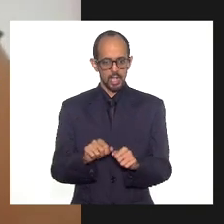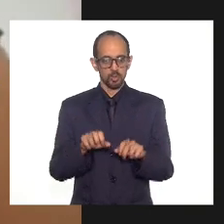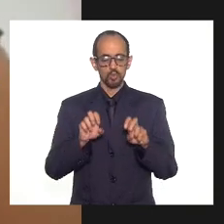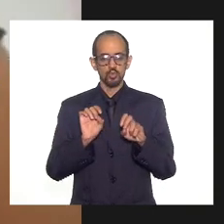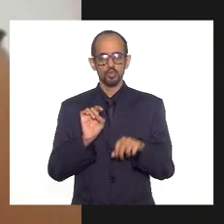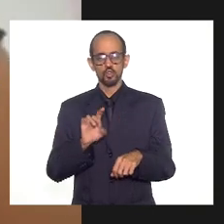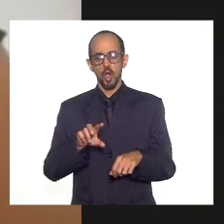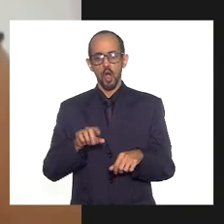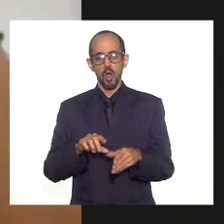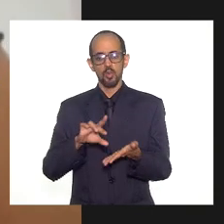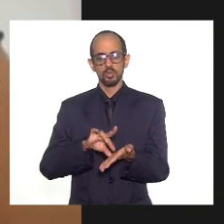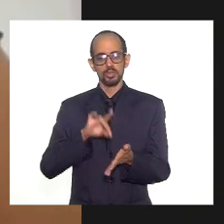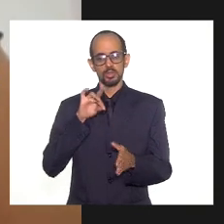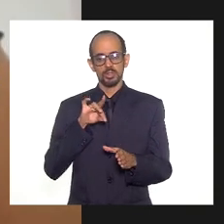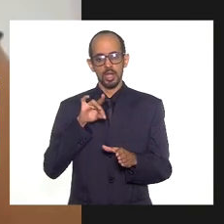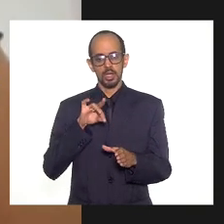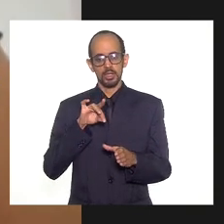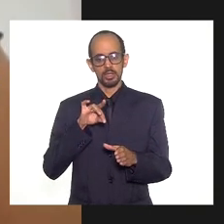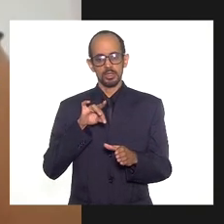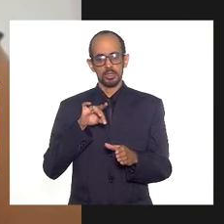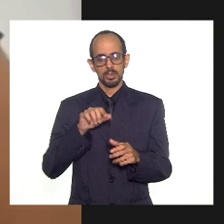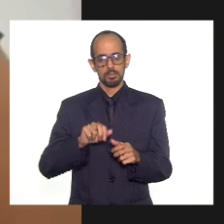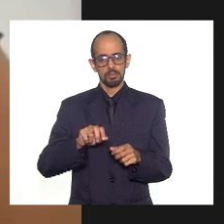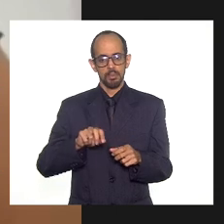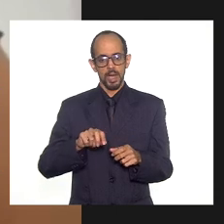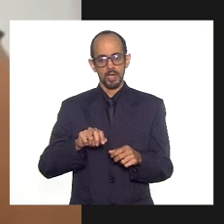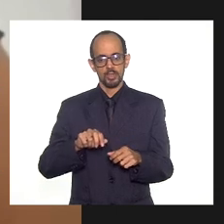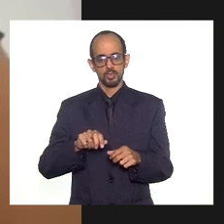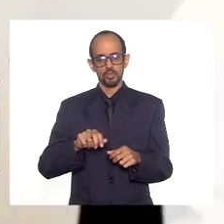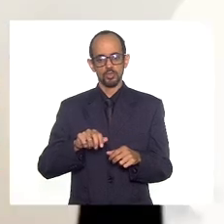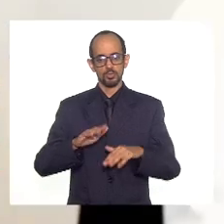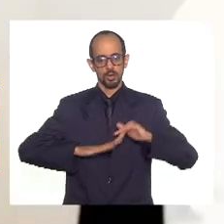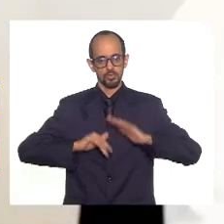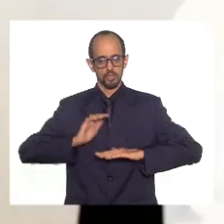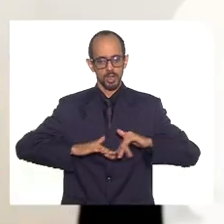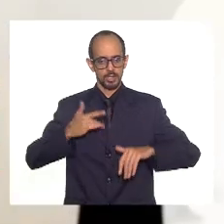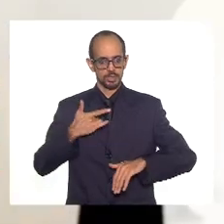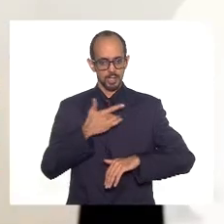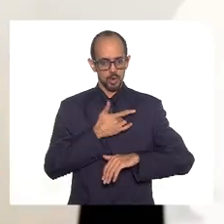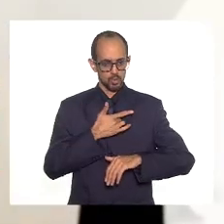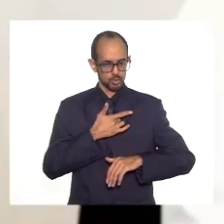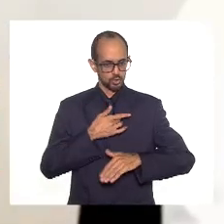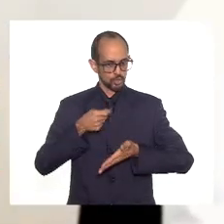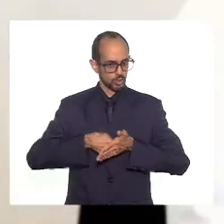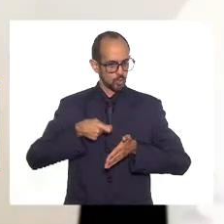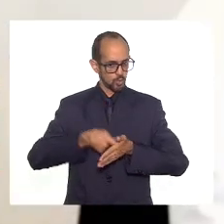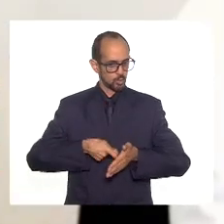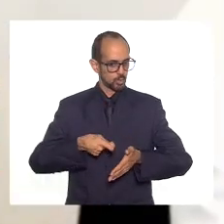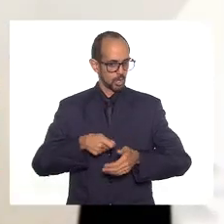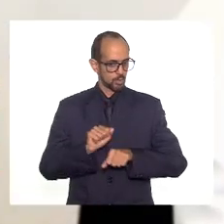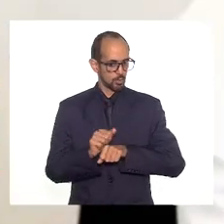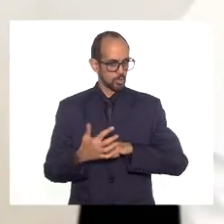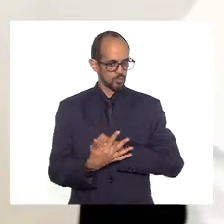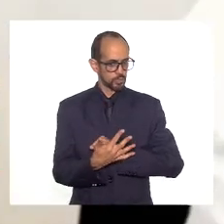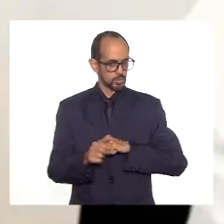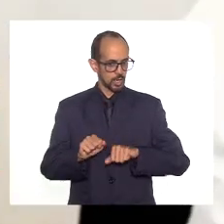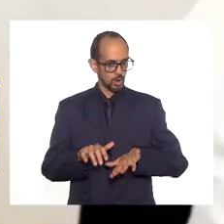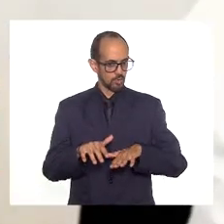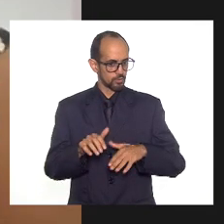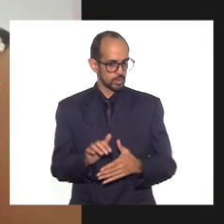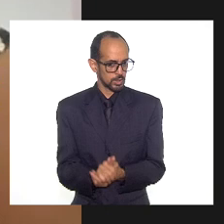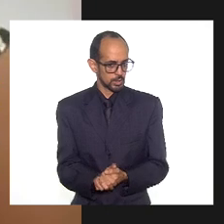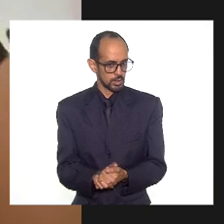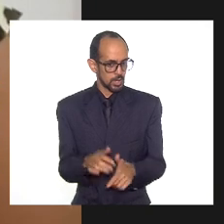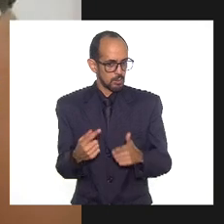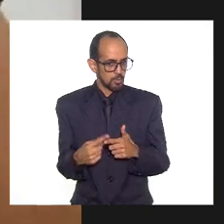relação à extensão aos profissionais de saúde que estão na linha de frente da Covid-19? Porque talvez a